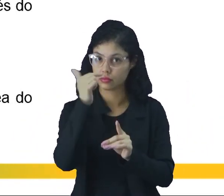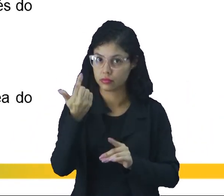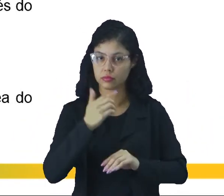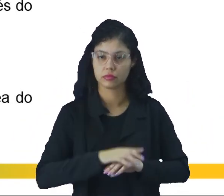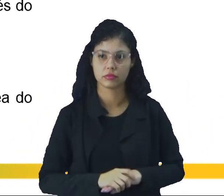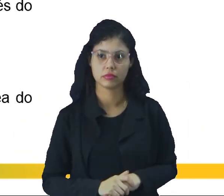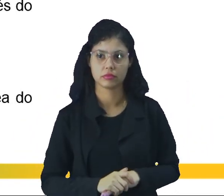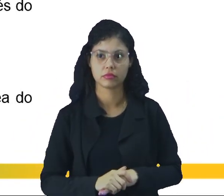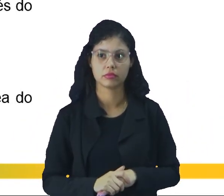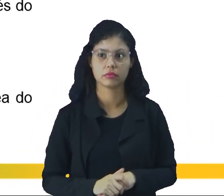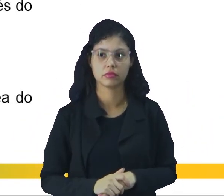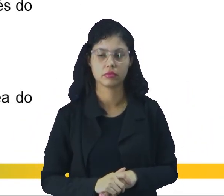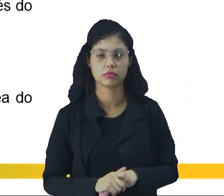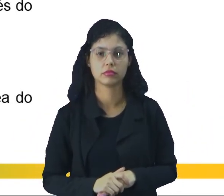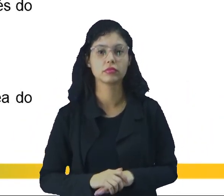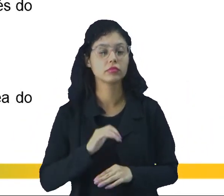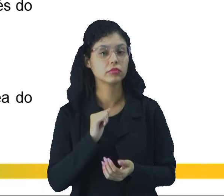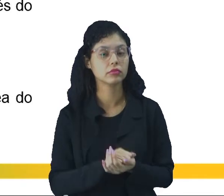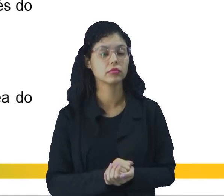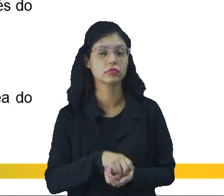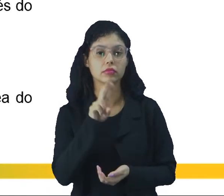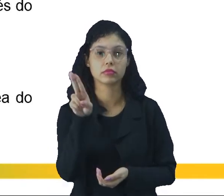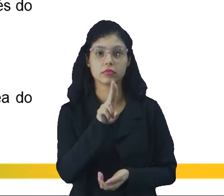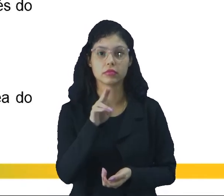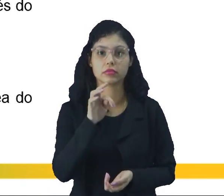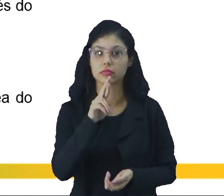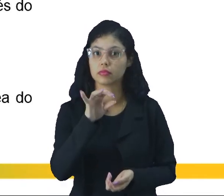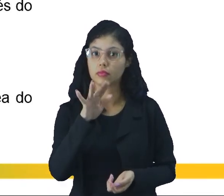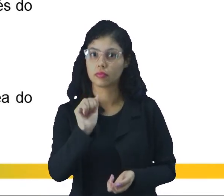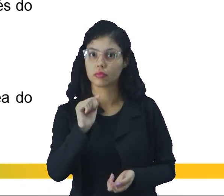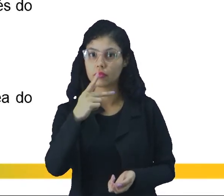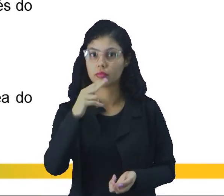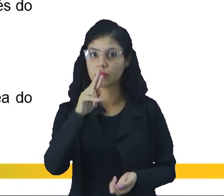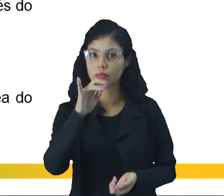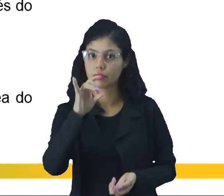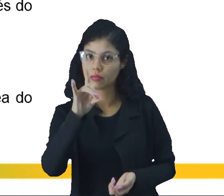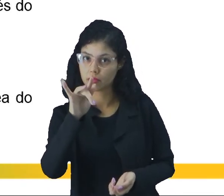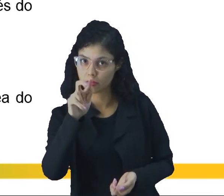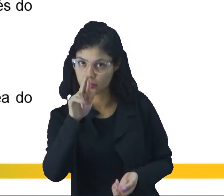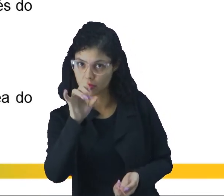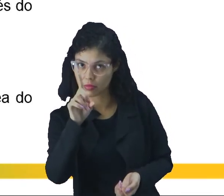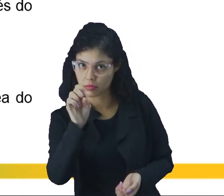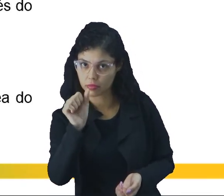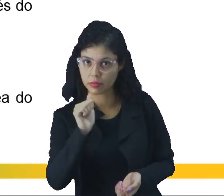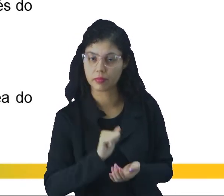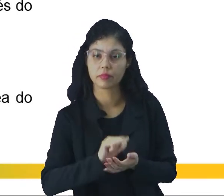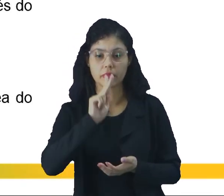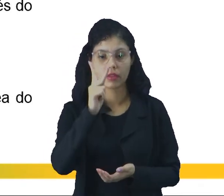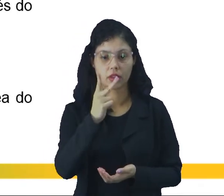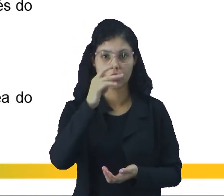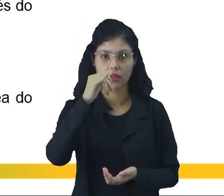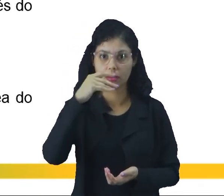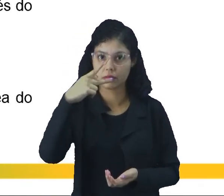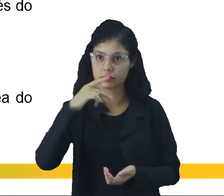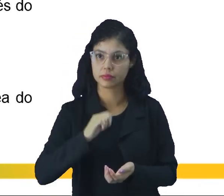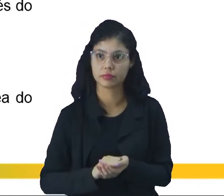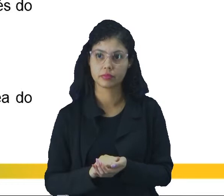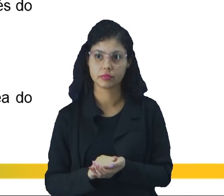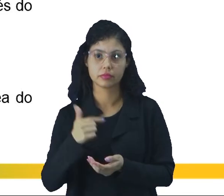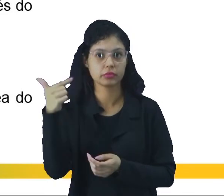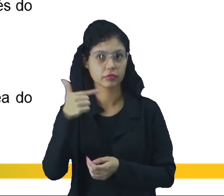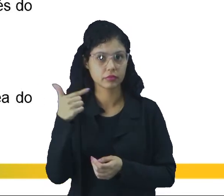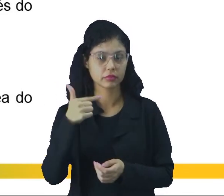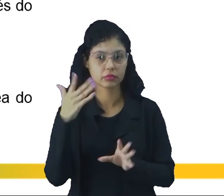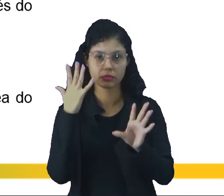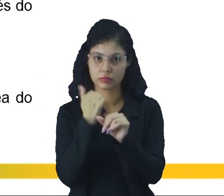cateto. Eu caio no que a gente chama de Teorema de Pitágoras. A hipotenusa elevada ao quadrado